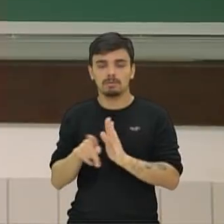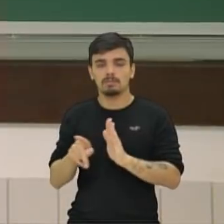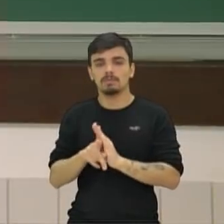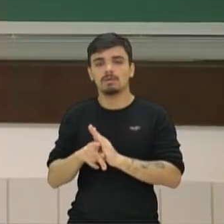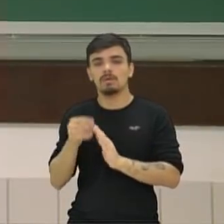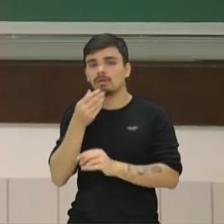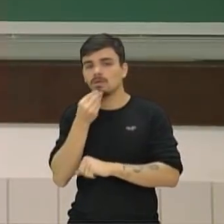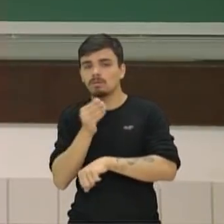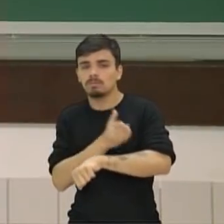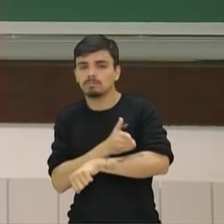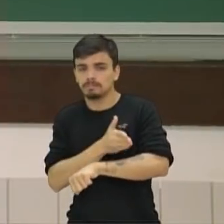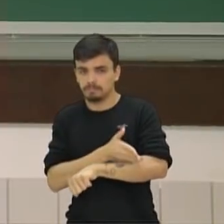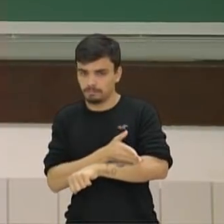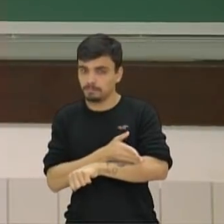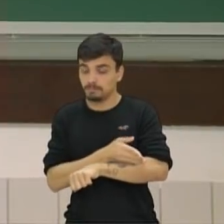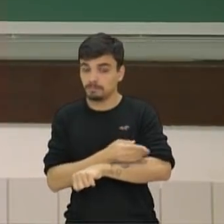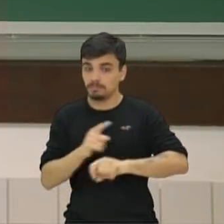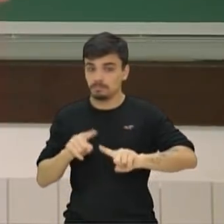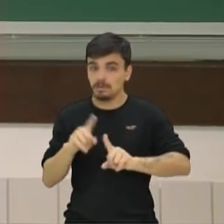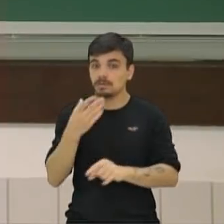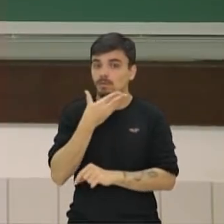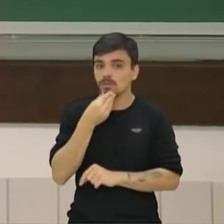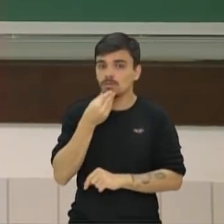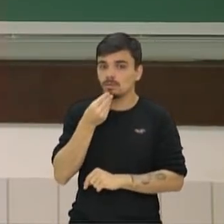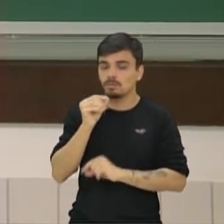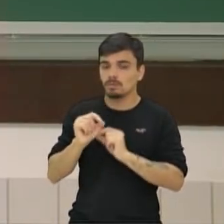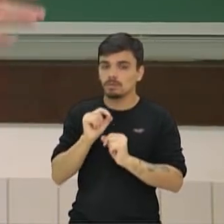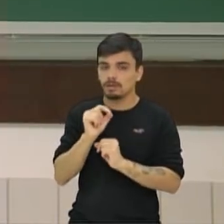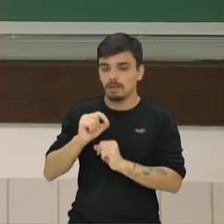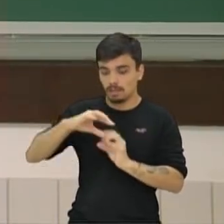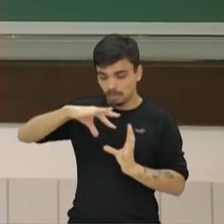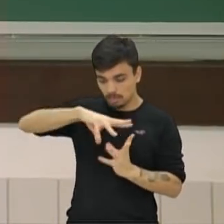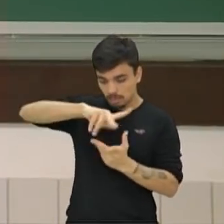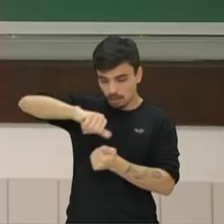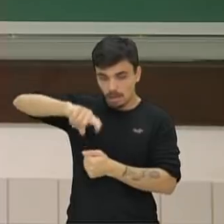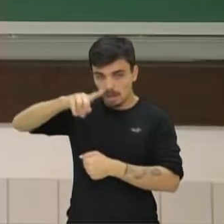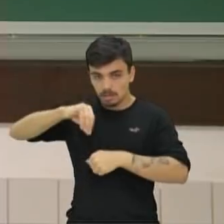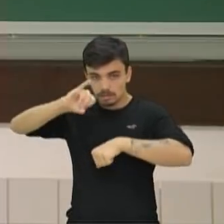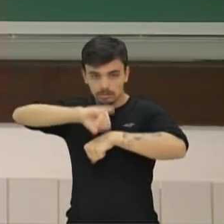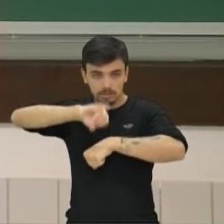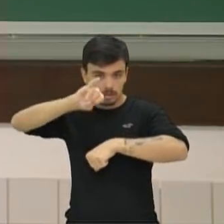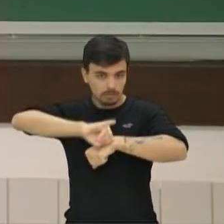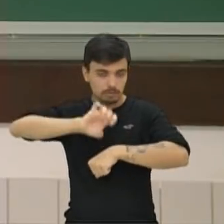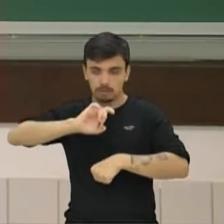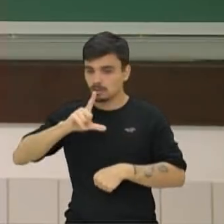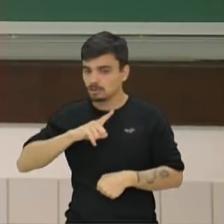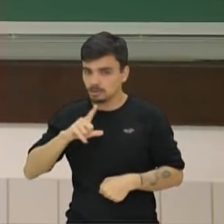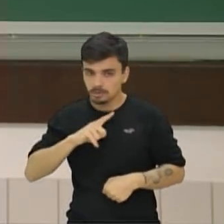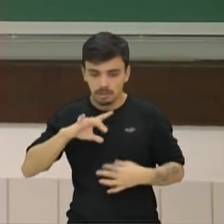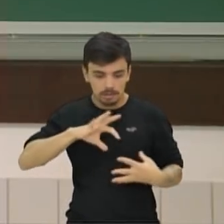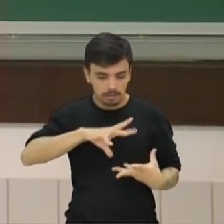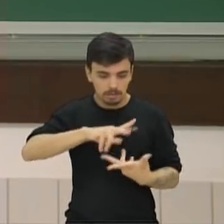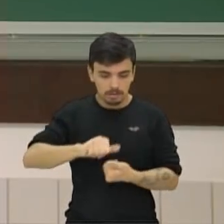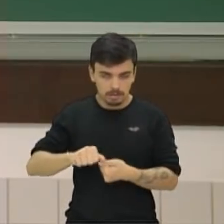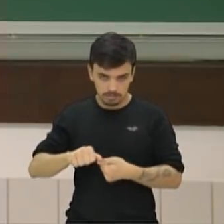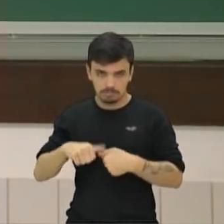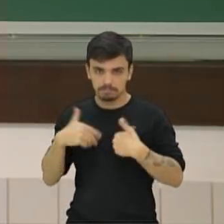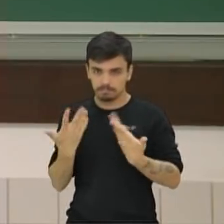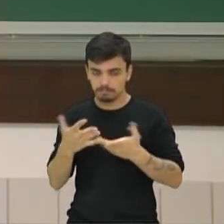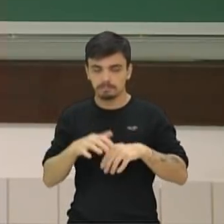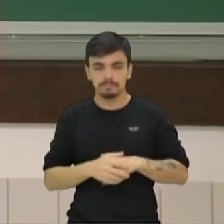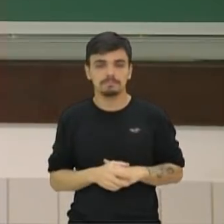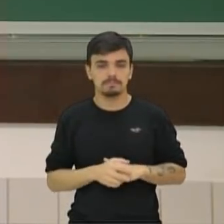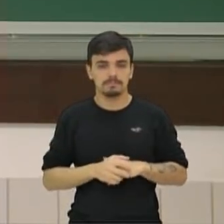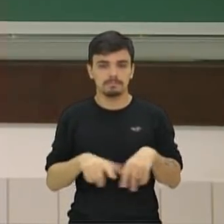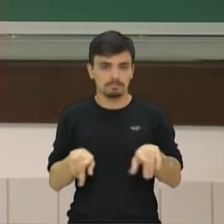ainda que a Terra era o centro do universo, só existia a Terra ali, nada mais. E todo mundo girava em torno dele, né,